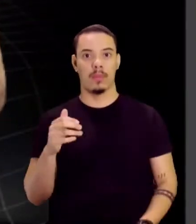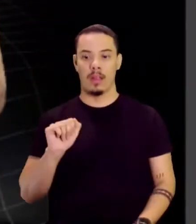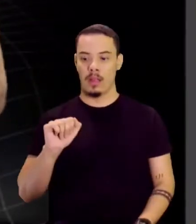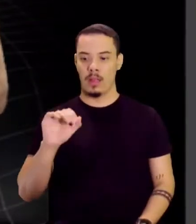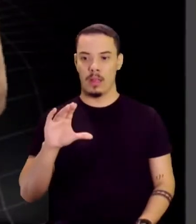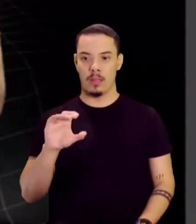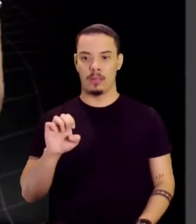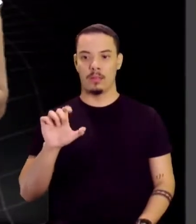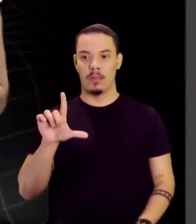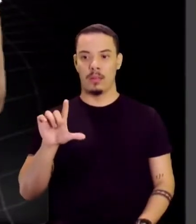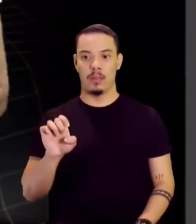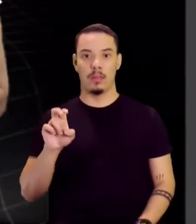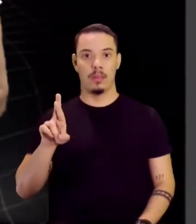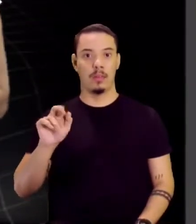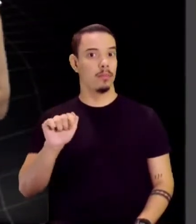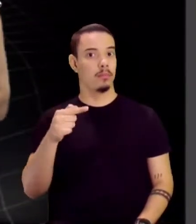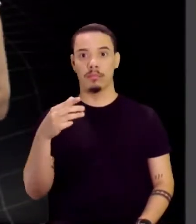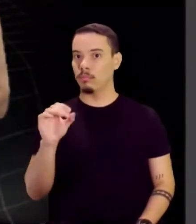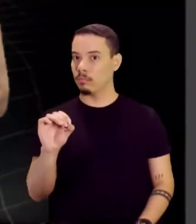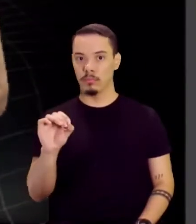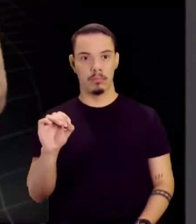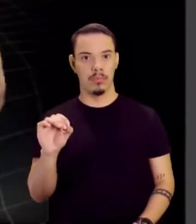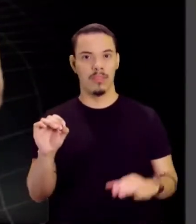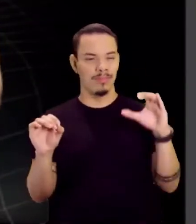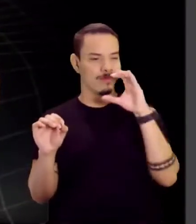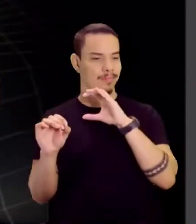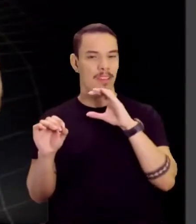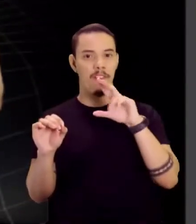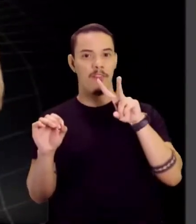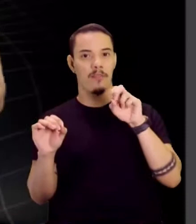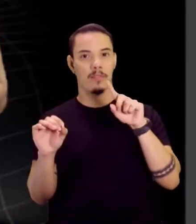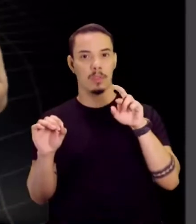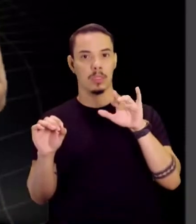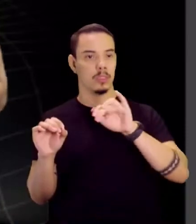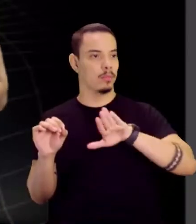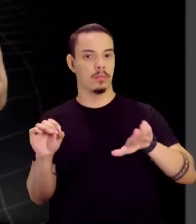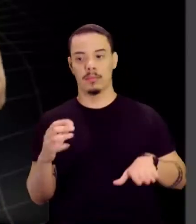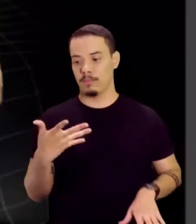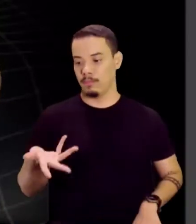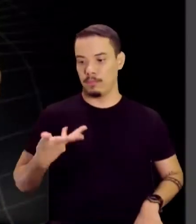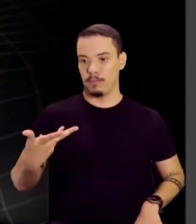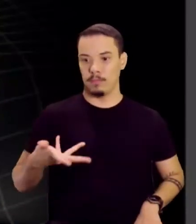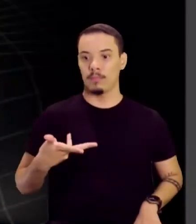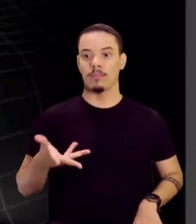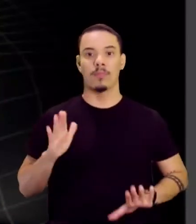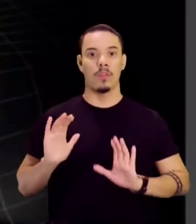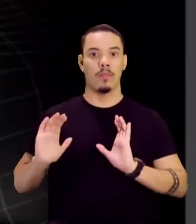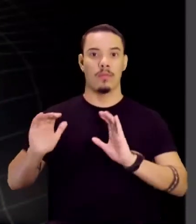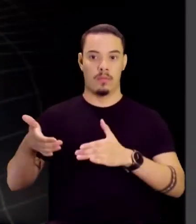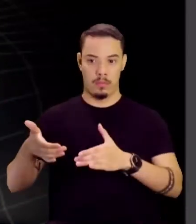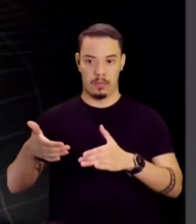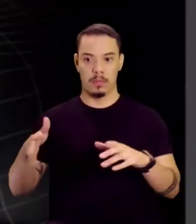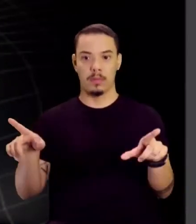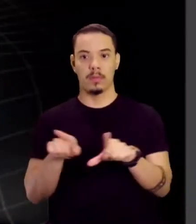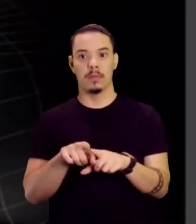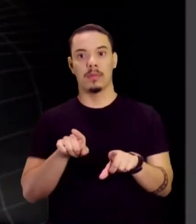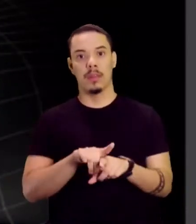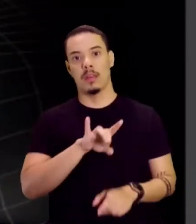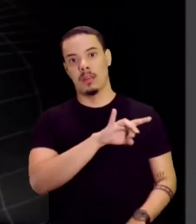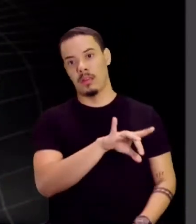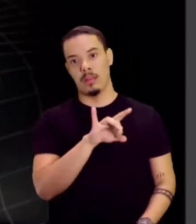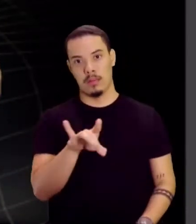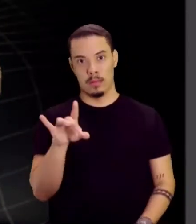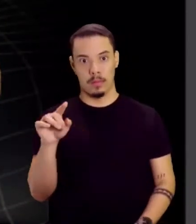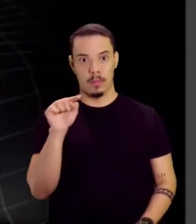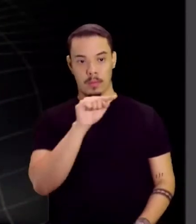aceleração, aceleração. Tá então, aceleração. esquece velocidade e foca na aceleração. E aquele pontinho ali, pessoal, cada ponto ali é